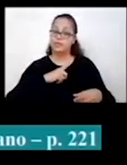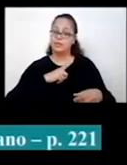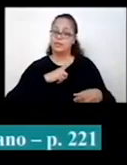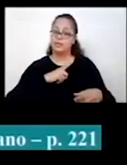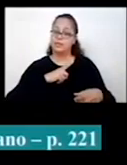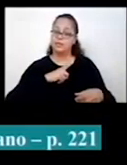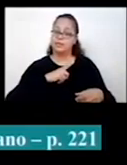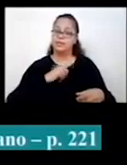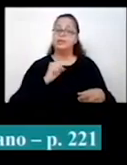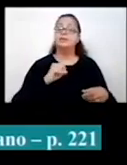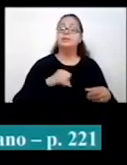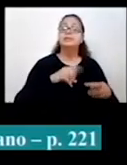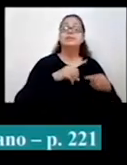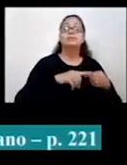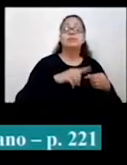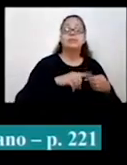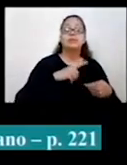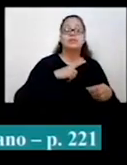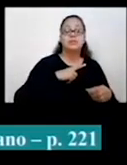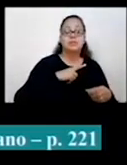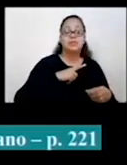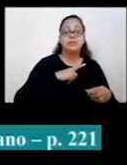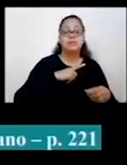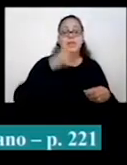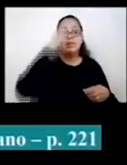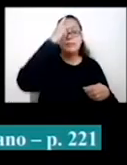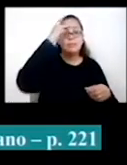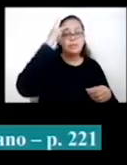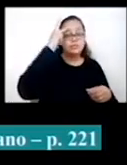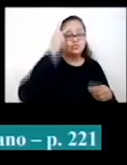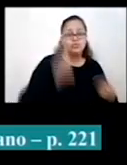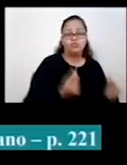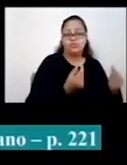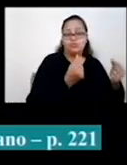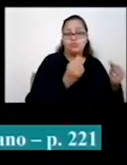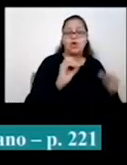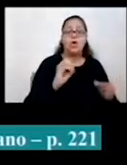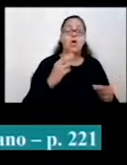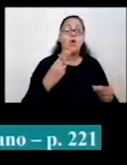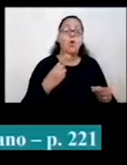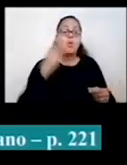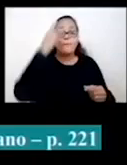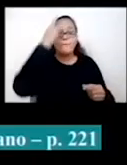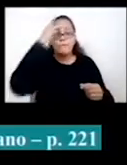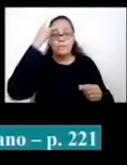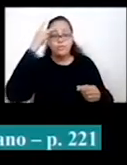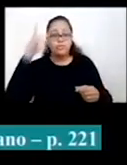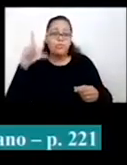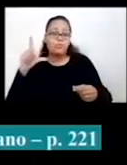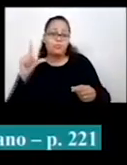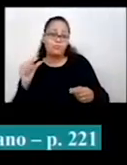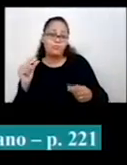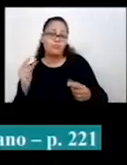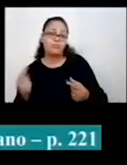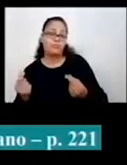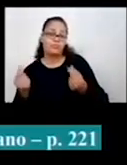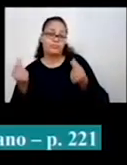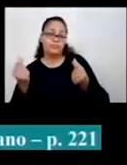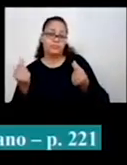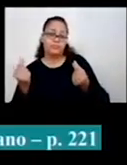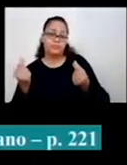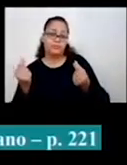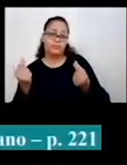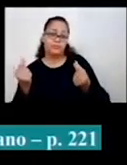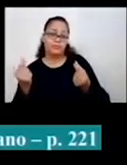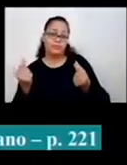tem, certo? Se é uma cidade que tem pessoas com maior poder aquisitivo, se é uma cidade que tem pessoas com menos poder